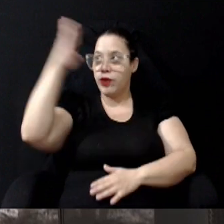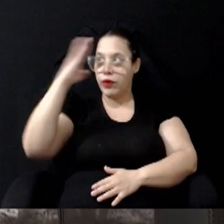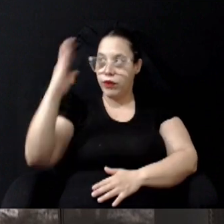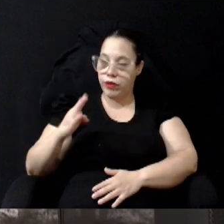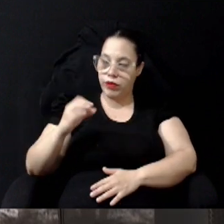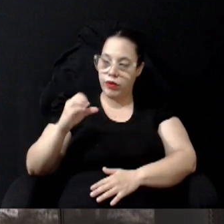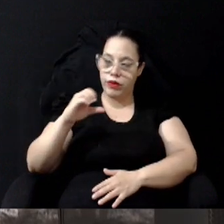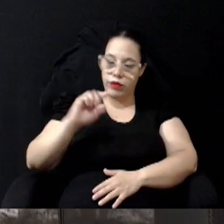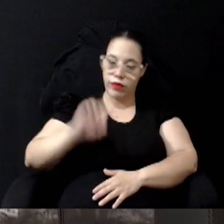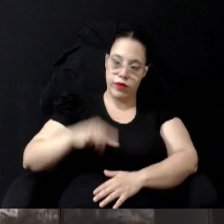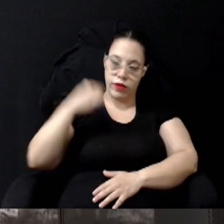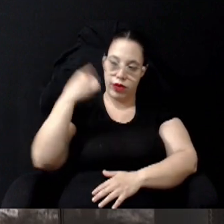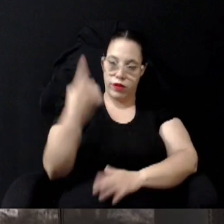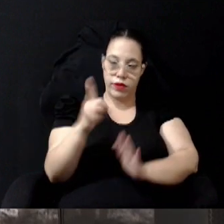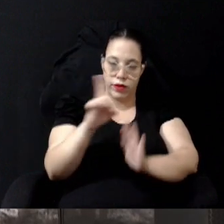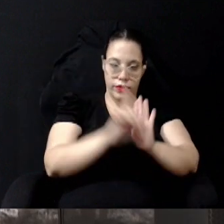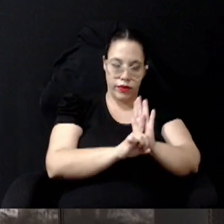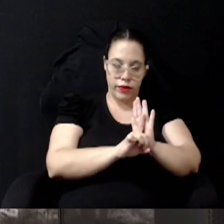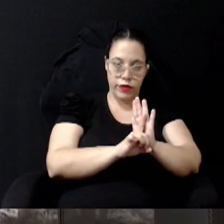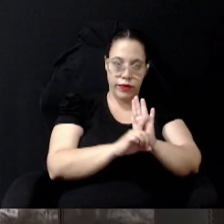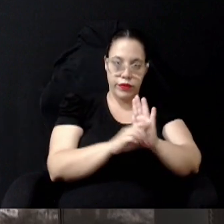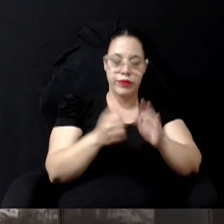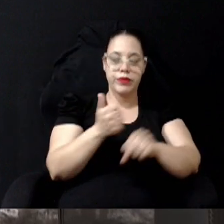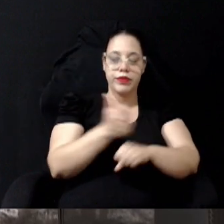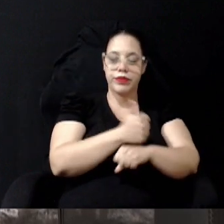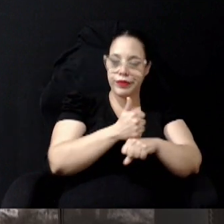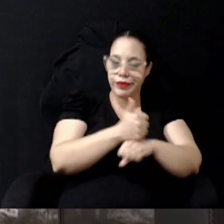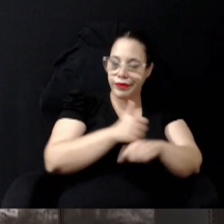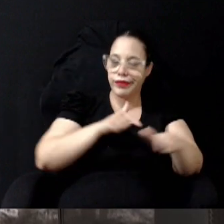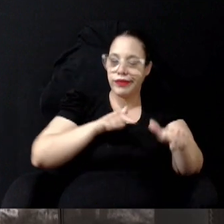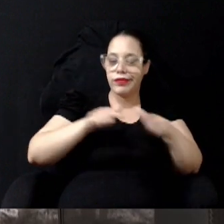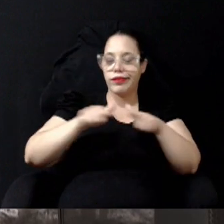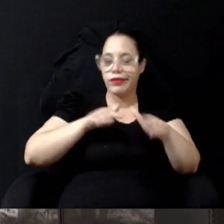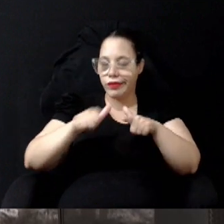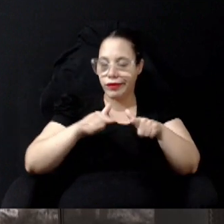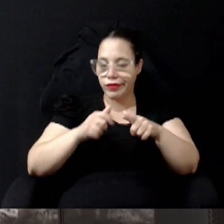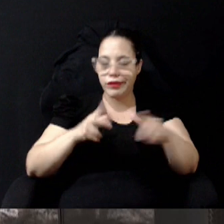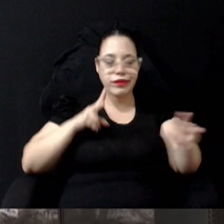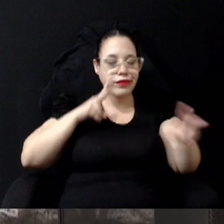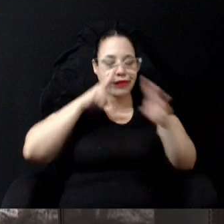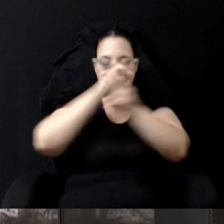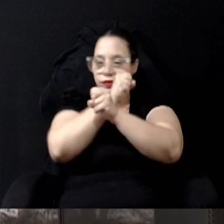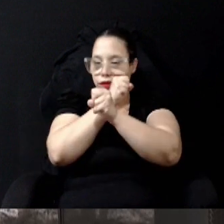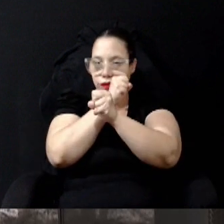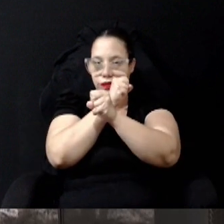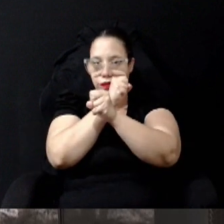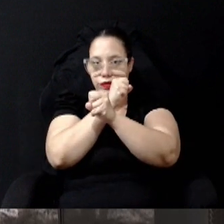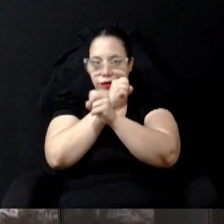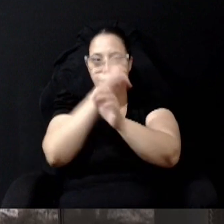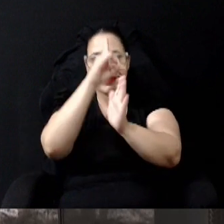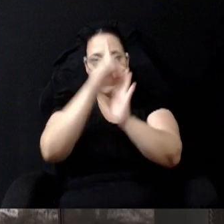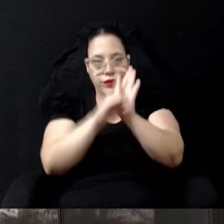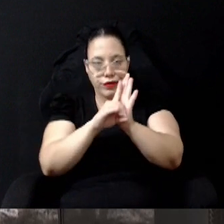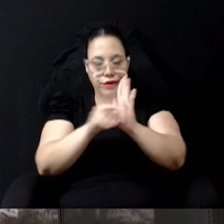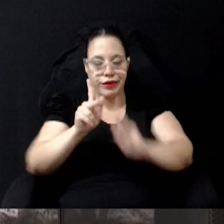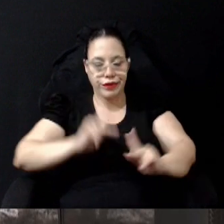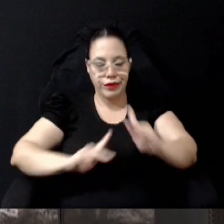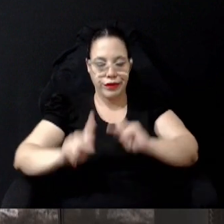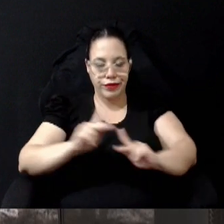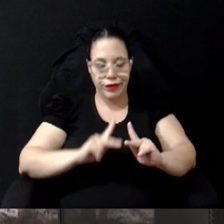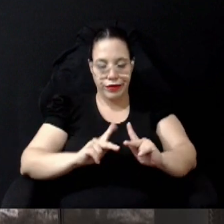seguinte, formando mulheres que trabalham para o fortalecimento dos direitos da população e para o combate